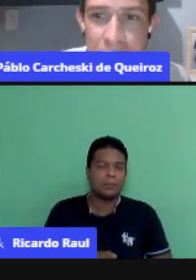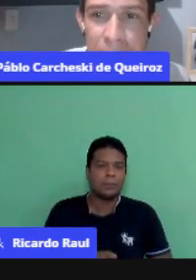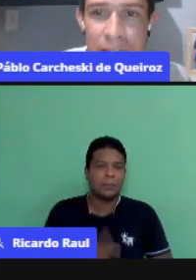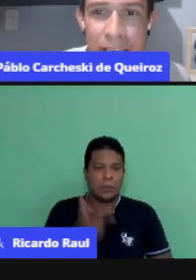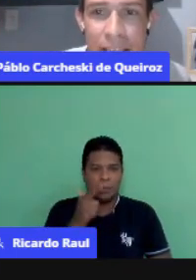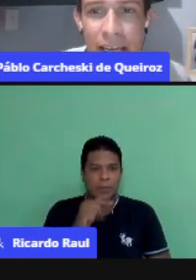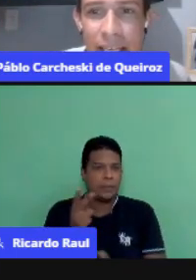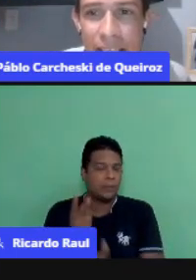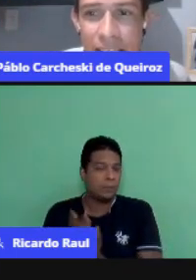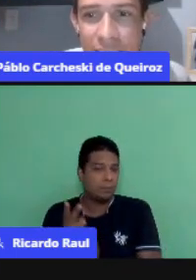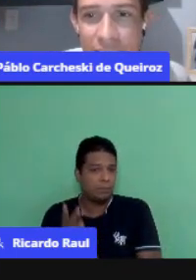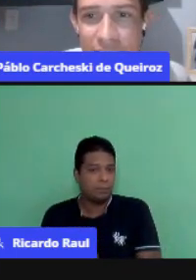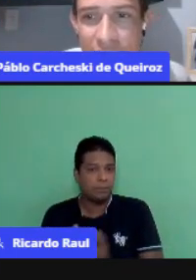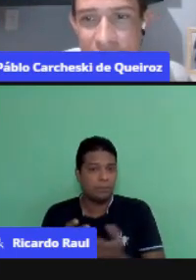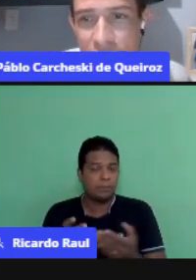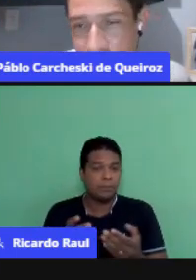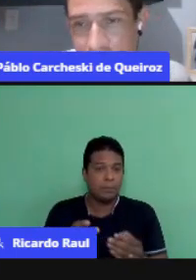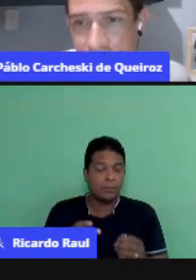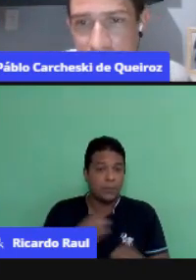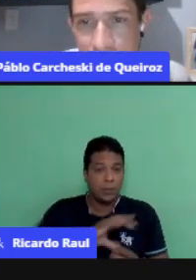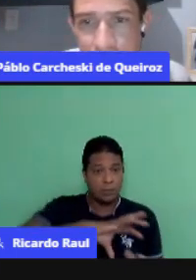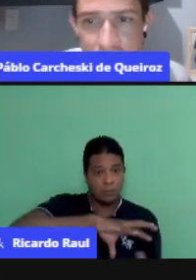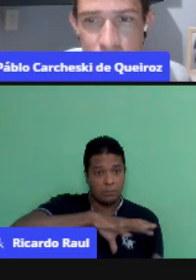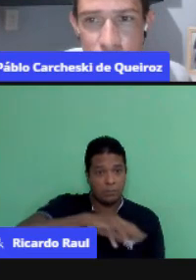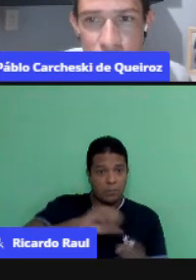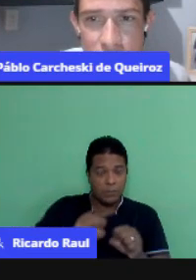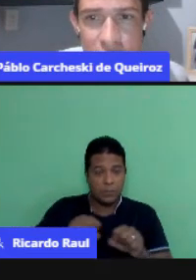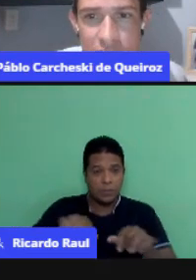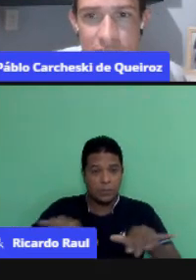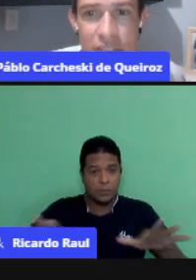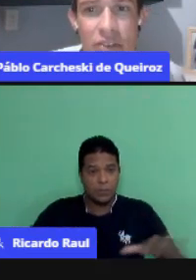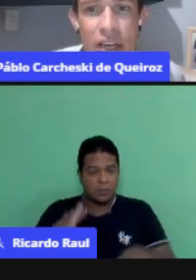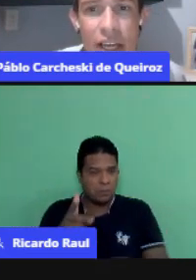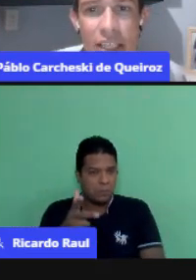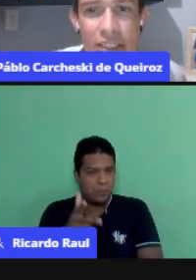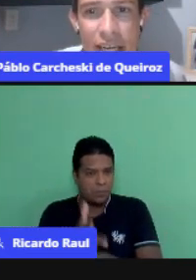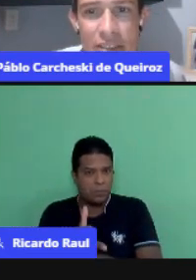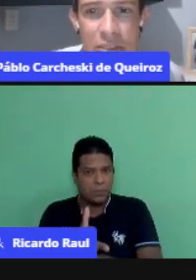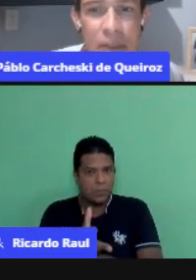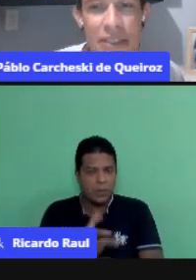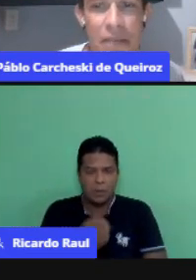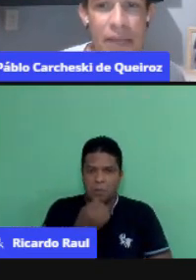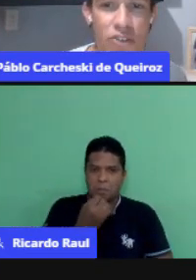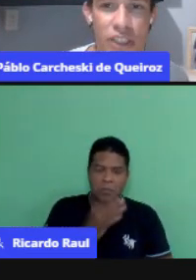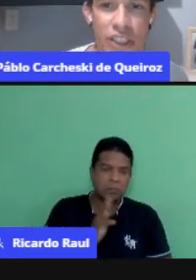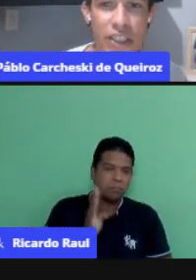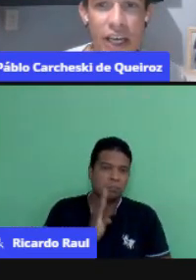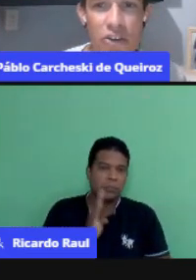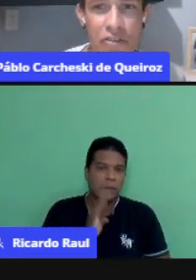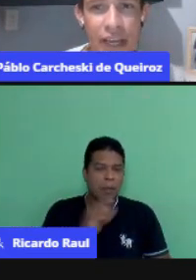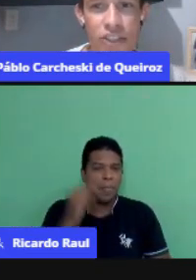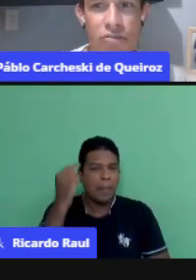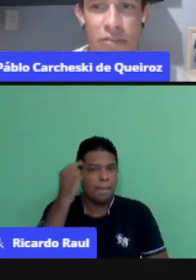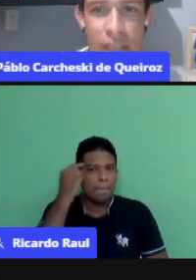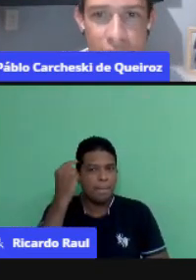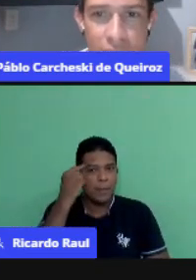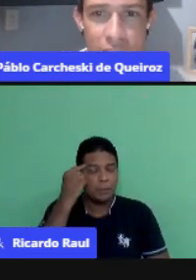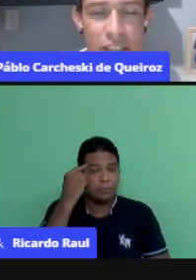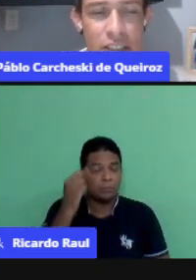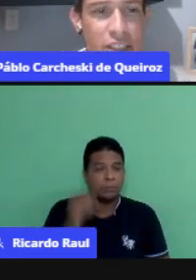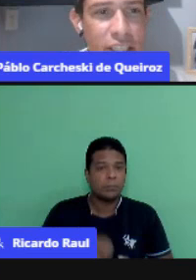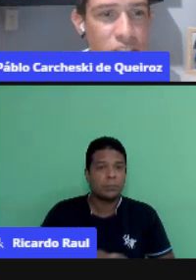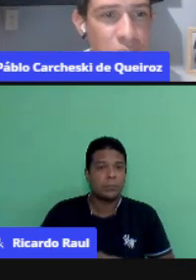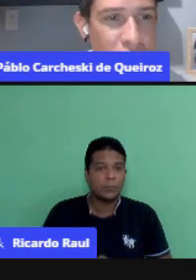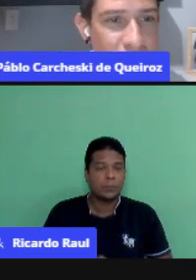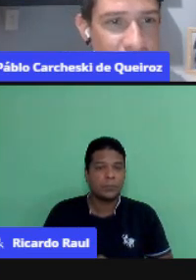de pandemia. E aí, nesse vídeo, ele é bem bacana, sugiro que vocês assistam. Ele traz esse pensamento aqui, que aí eu fecho,